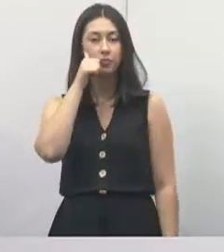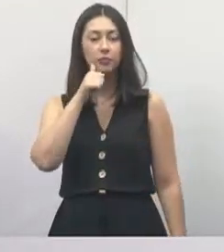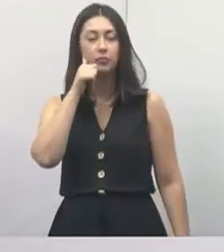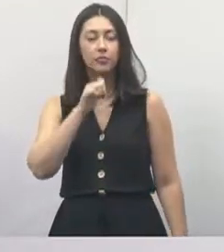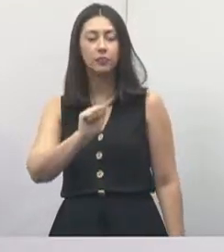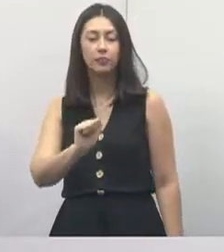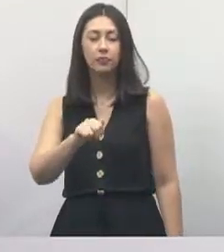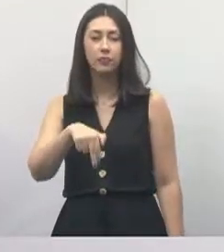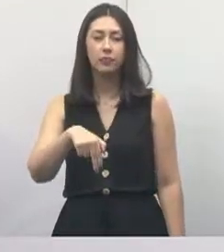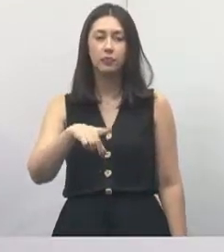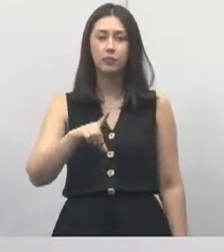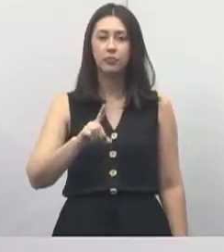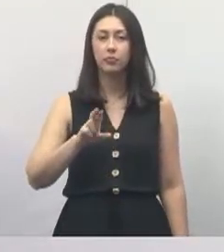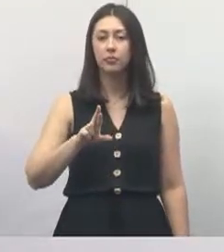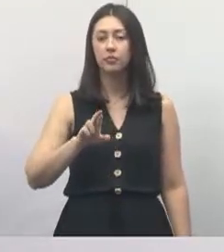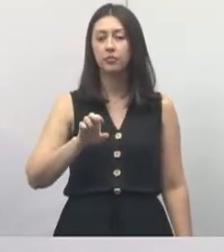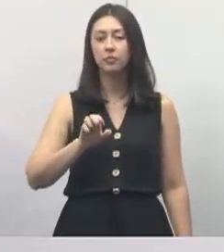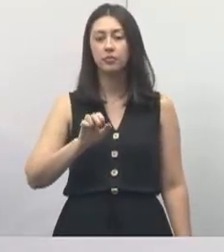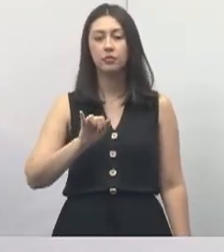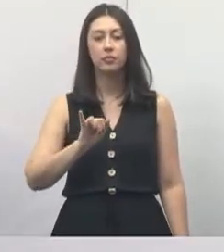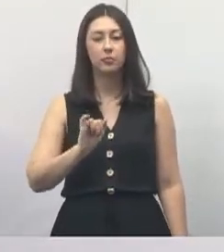Andrea Márcia Massudi,